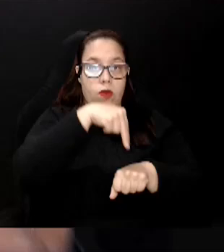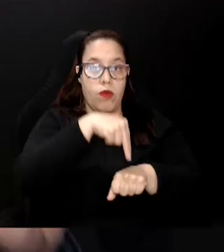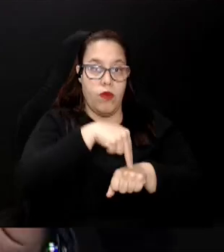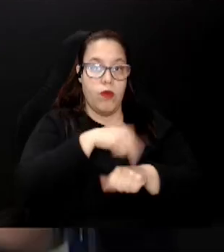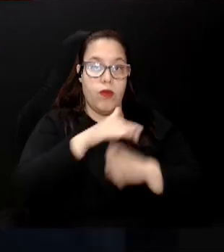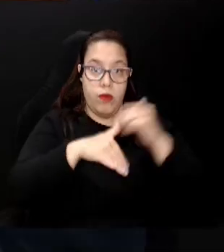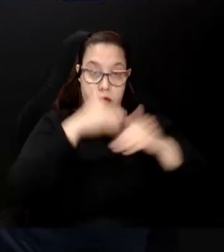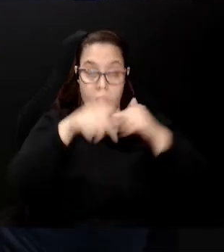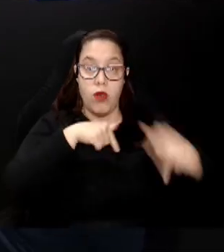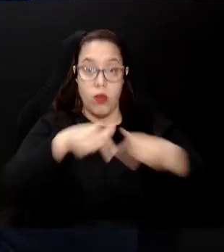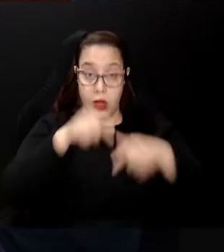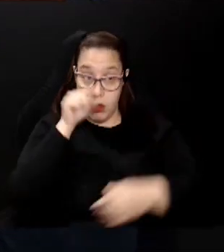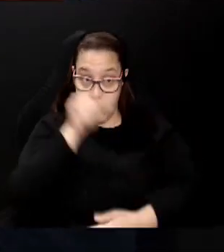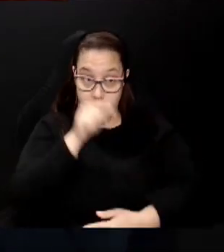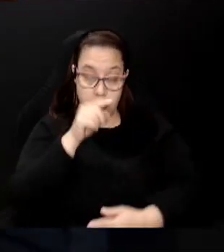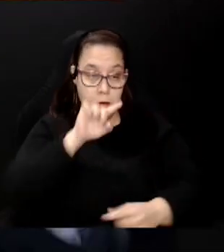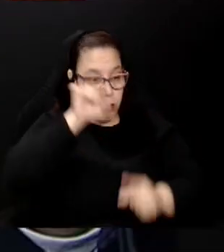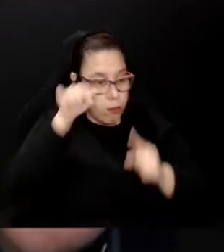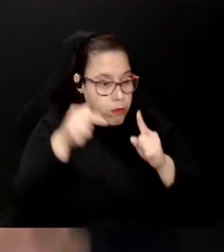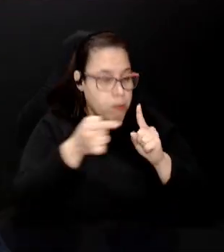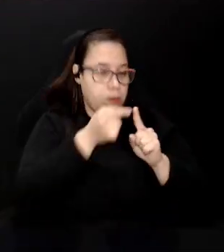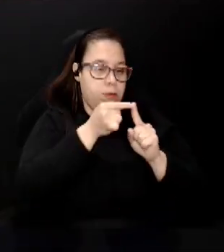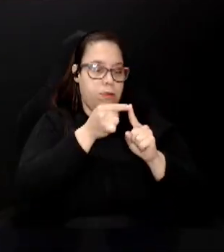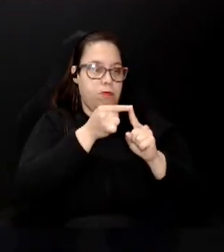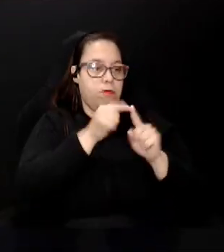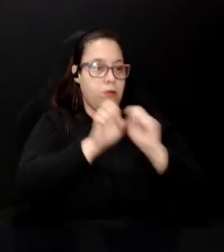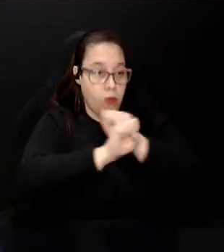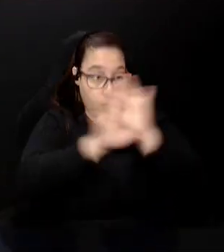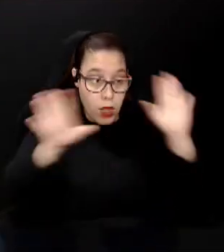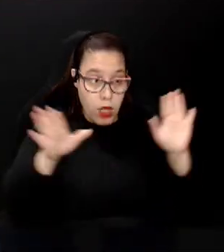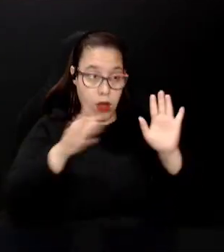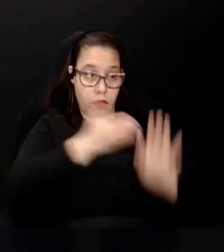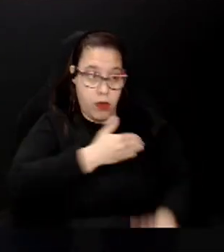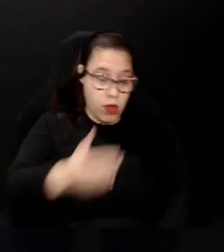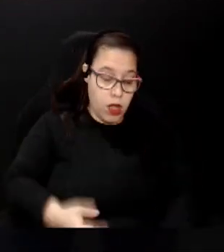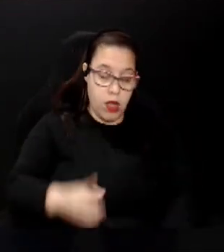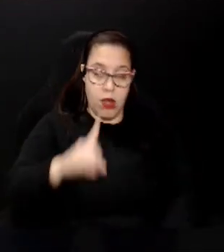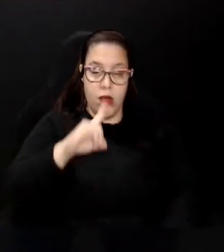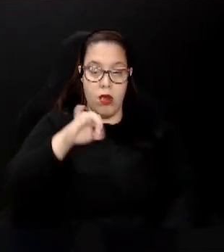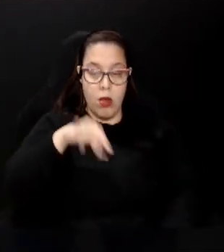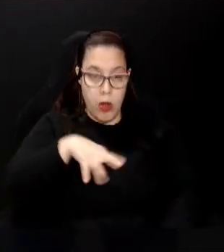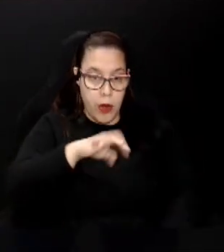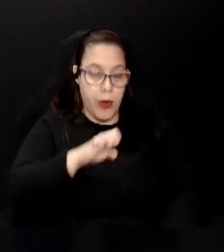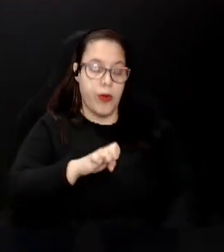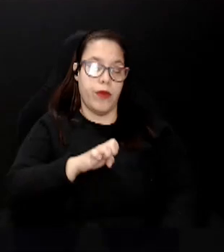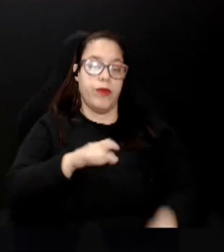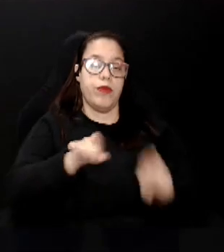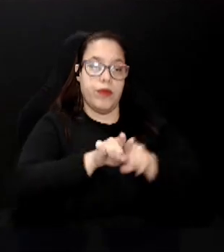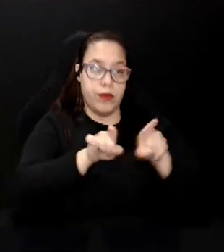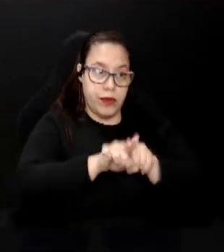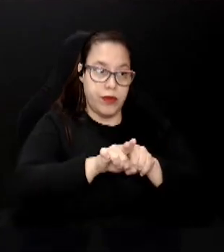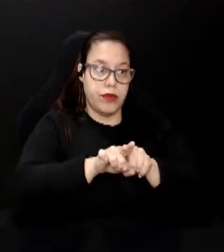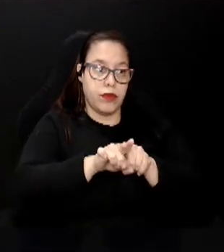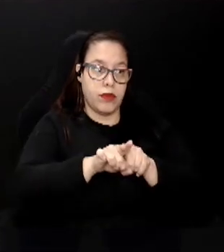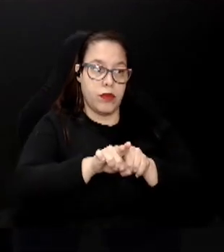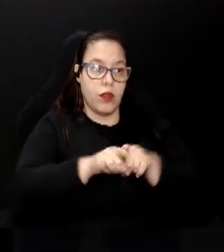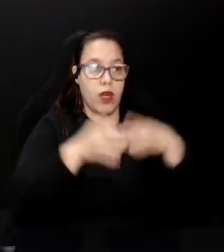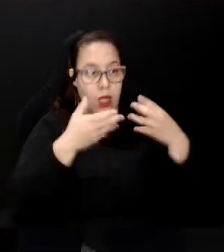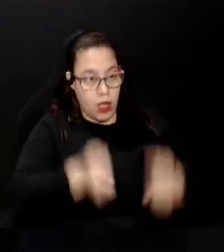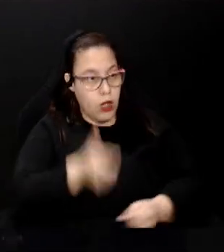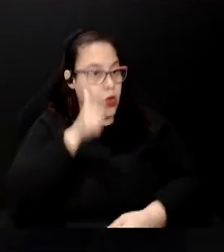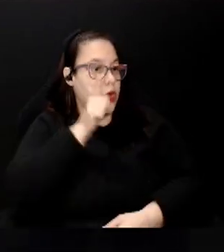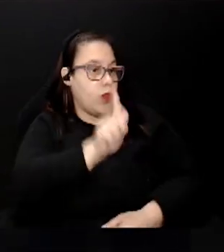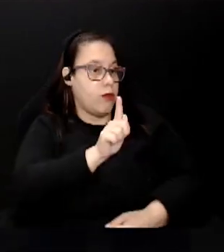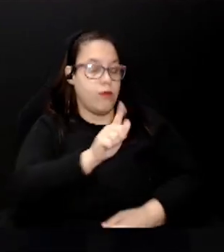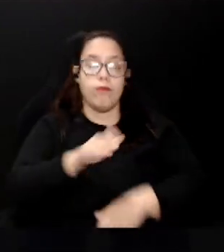para alcançar esse índice de transparência pública diamante, e a gente submeteu também essa mesma premiação e fomos vencedores. Ou seja, isso atesta